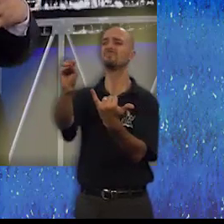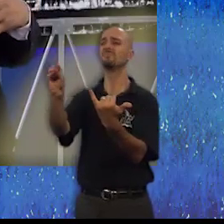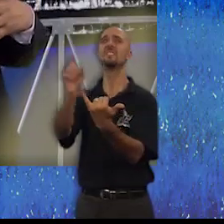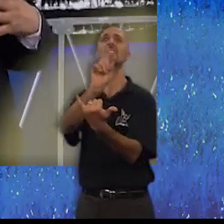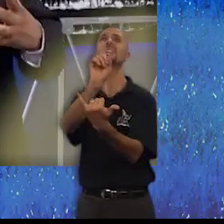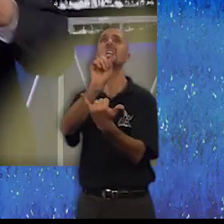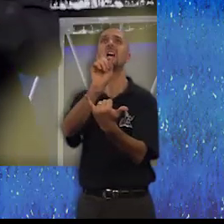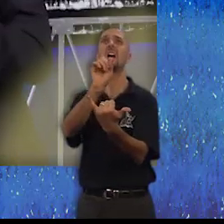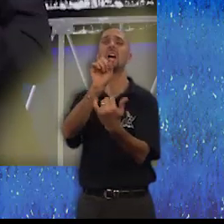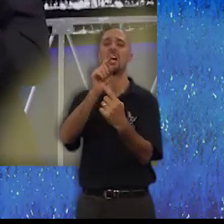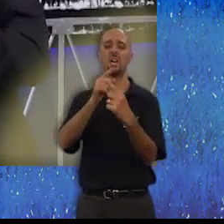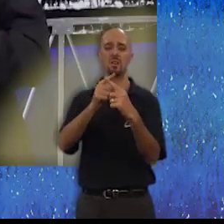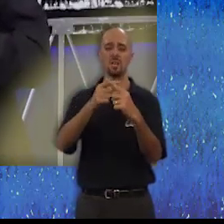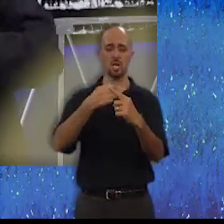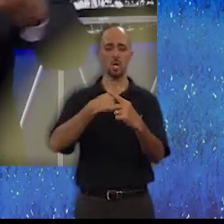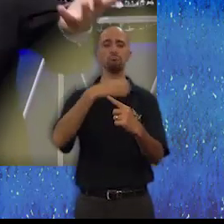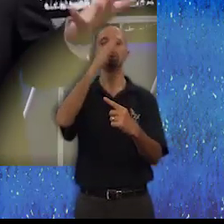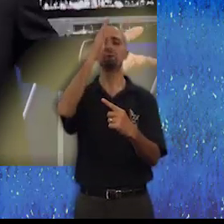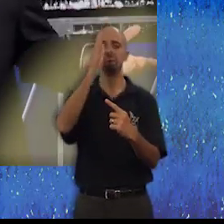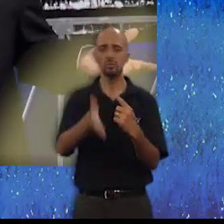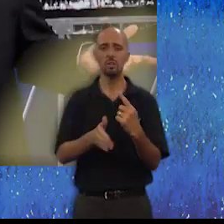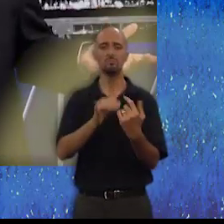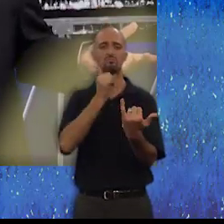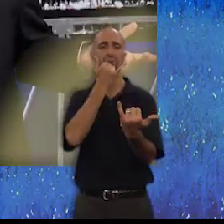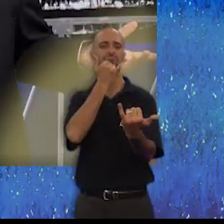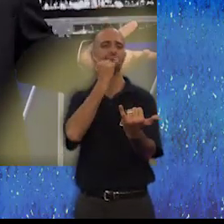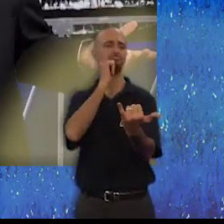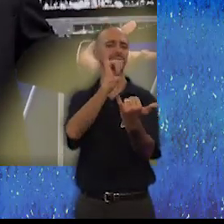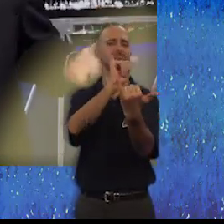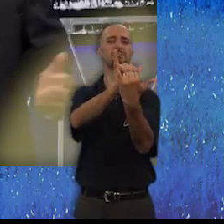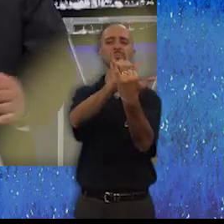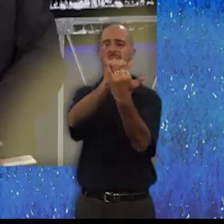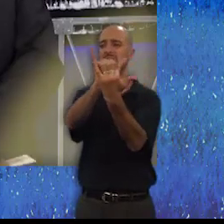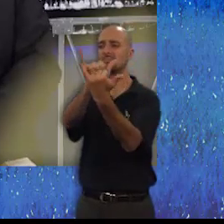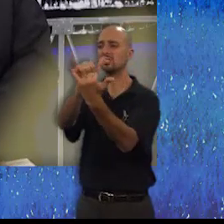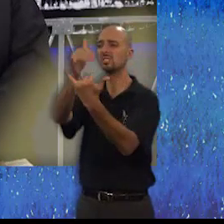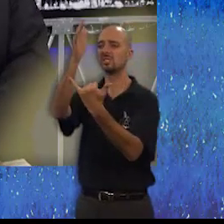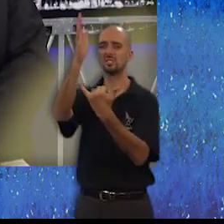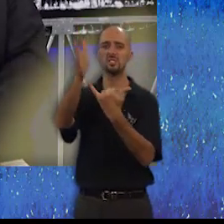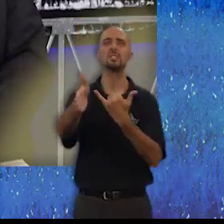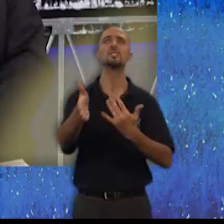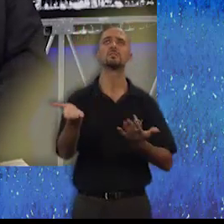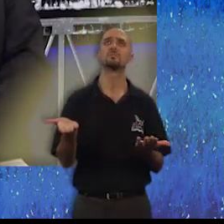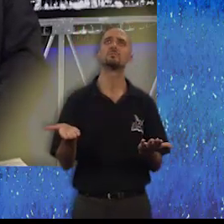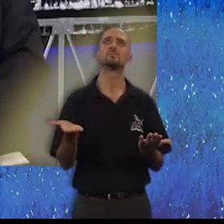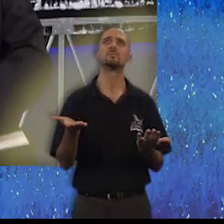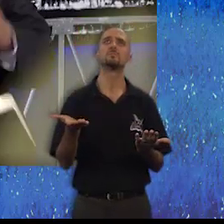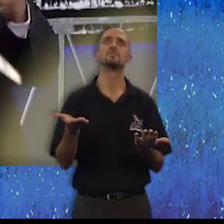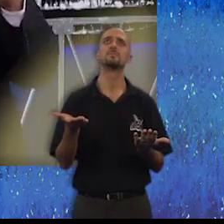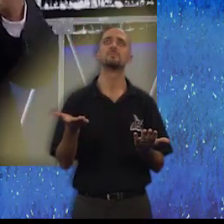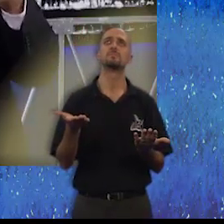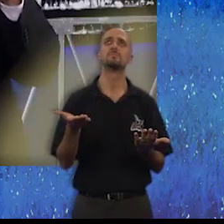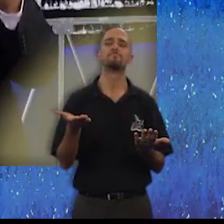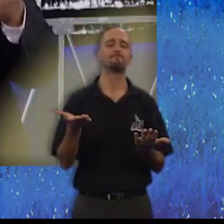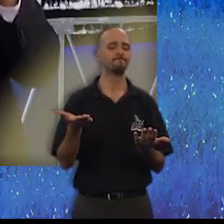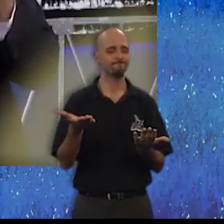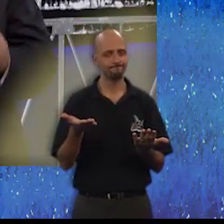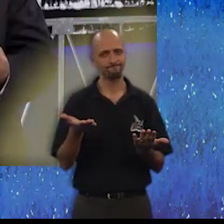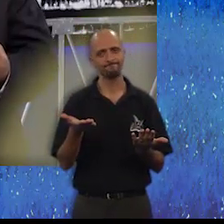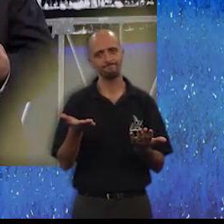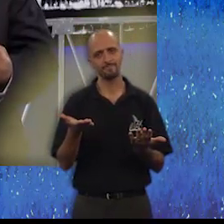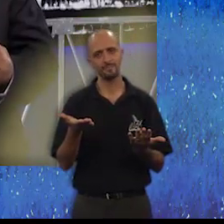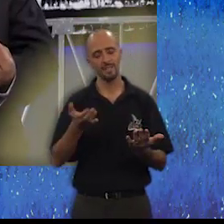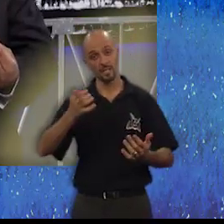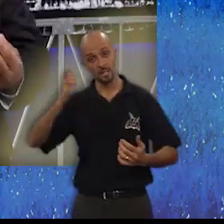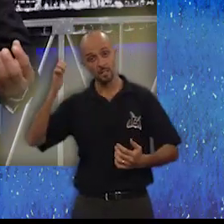meu perdão para que eles sejam salvos, eu os perdoo. Não é maravilhoso isso? Isso foi o que fez